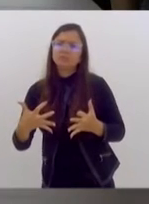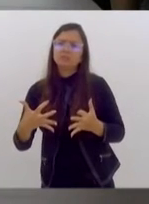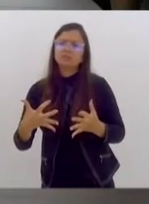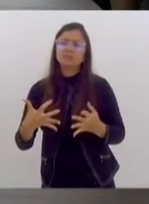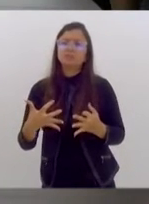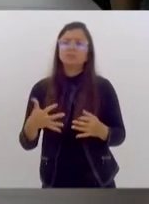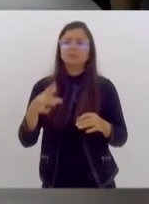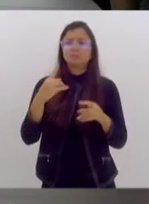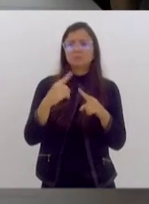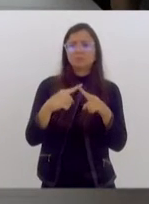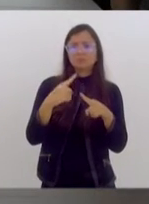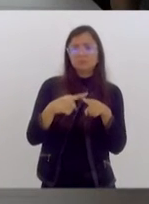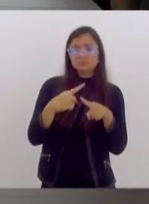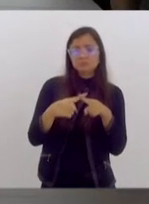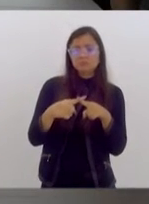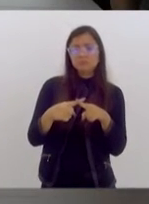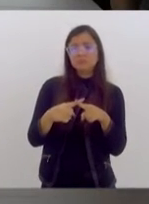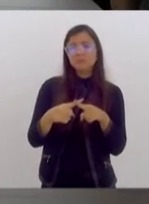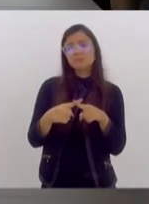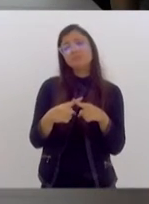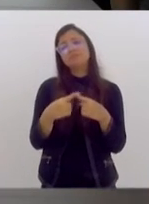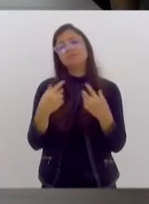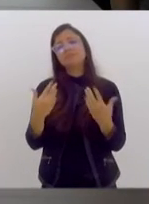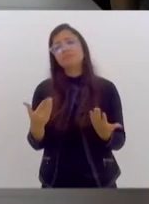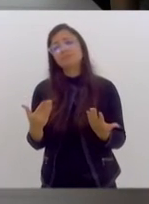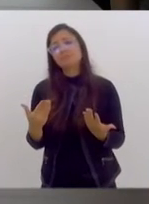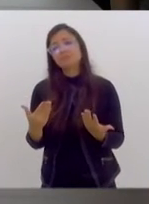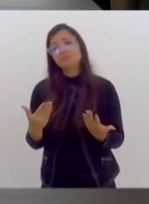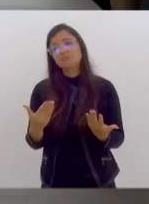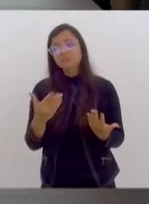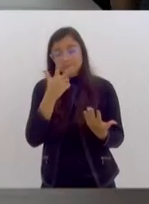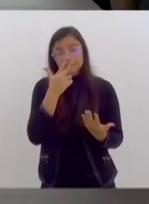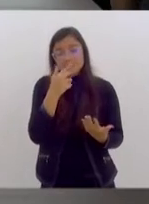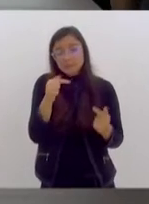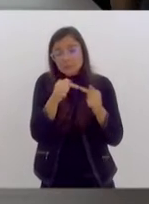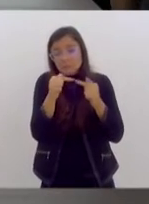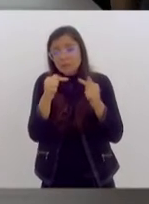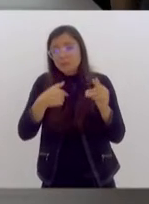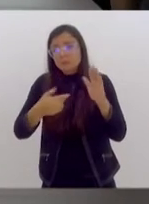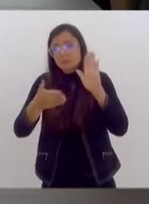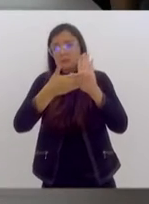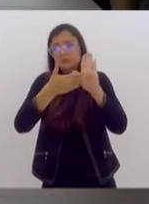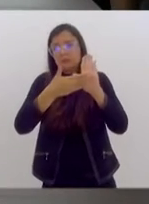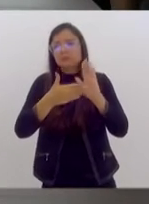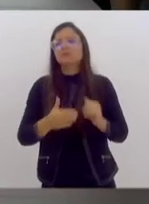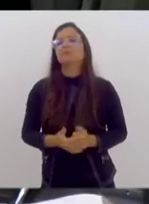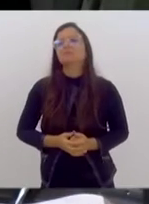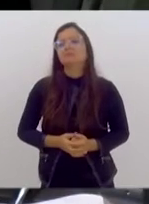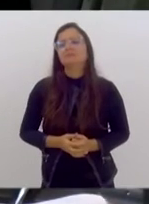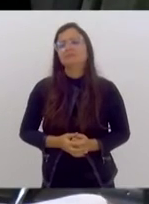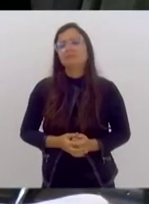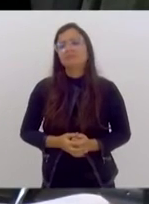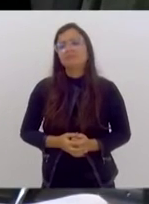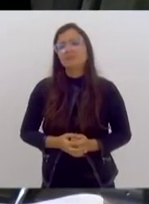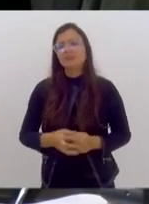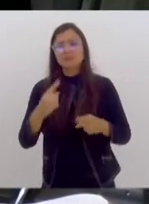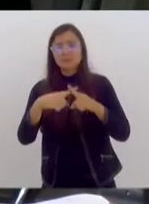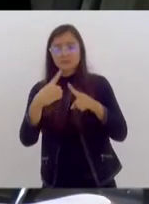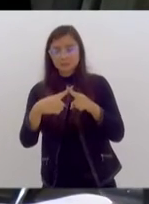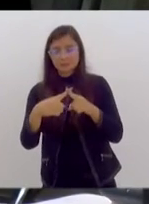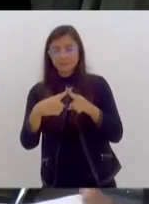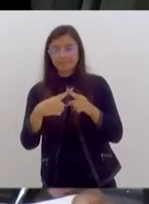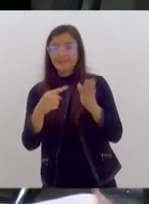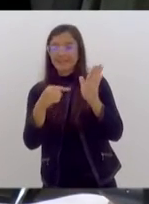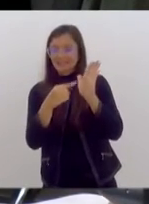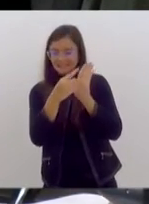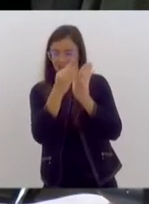praticamente está se concluindo aquilo que eu ia propor olha só revogar o termo aditivo oito